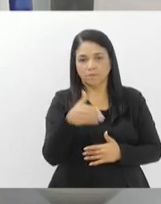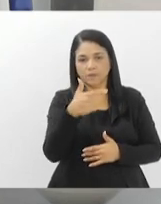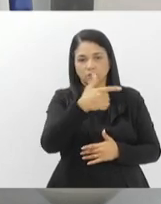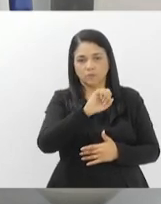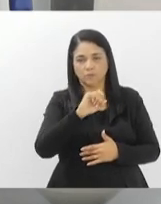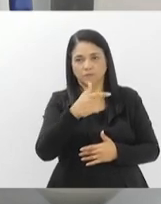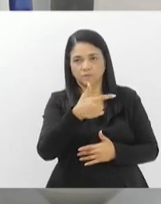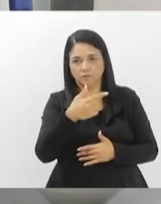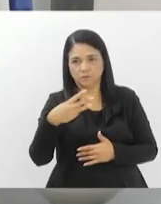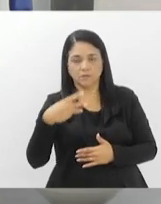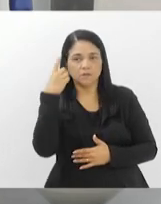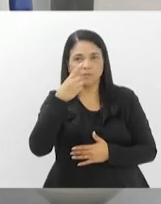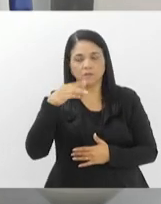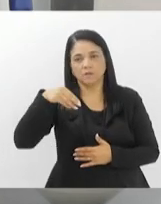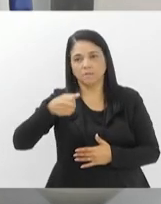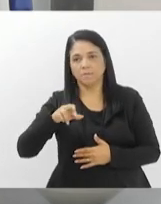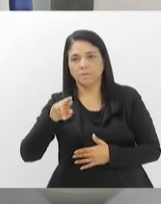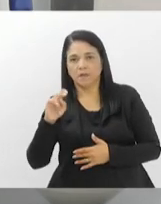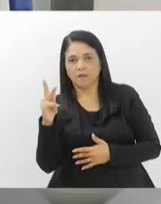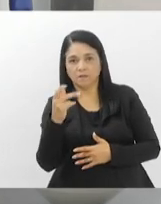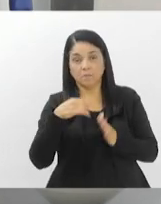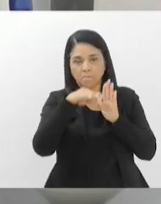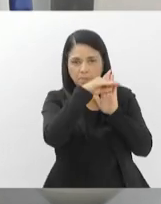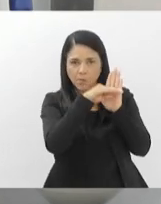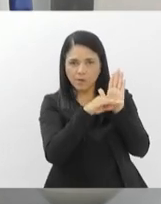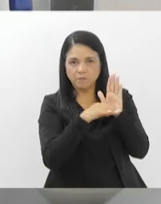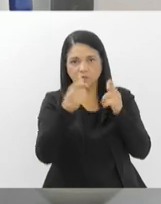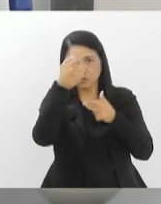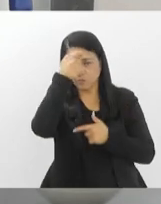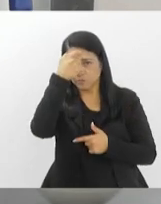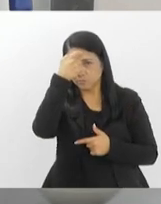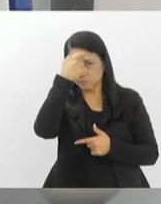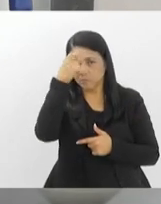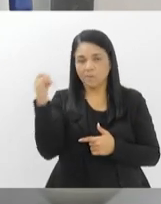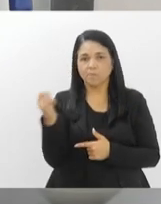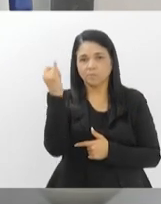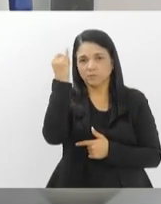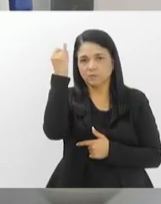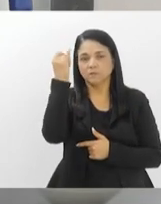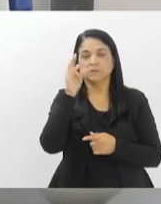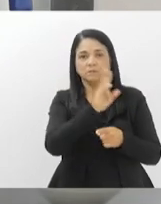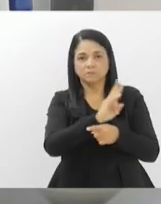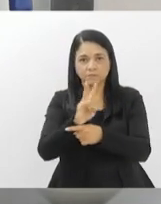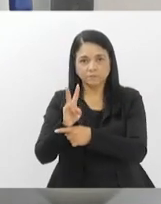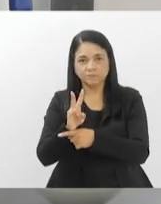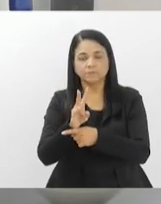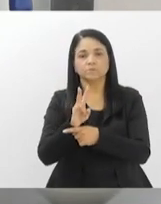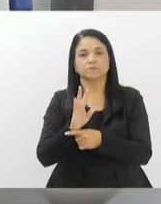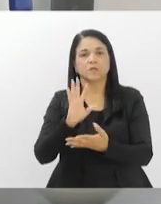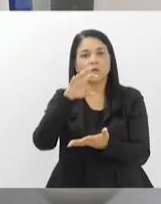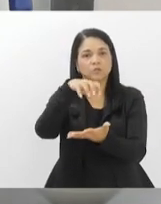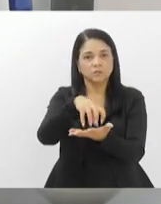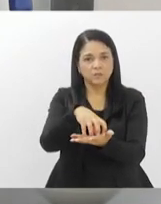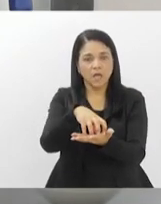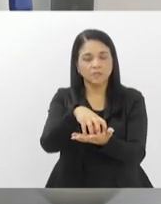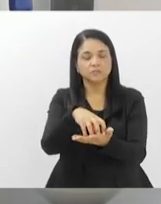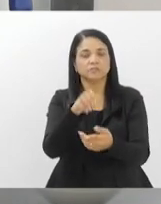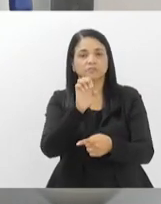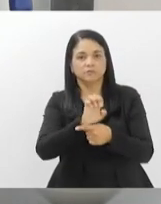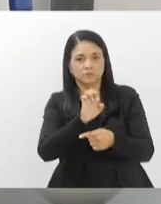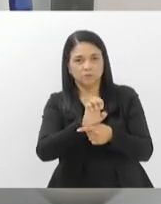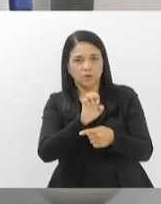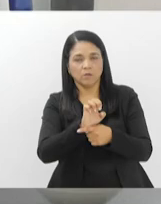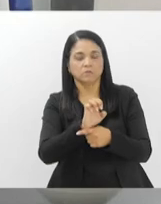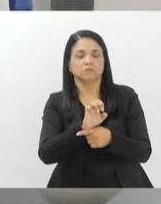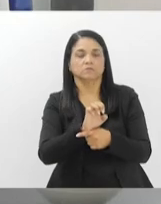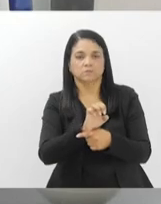Marta Rocha, que dispõe sobre a criação de um programa de conscientização sobre a importância da preservação das unidades de conservação estaduais do Estado do